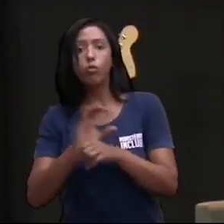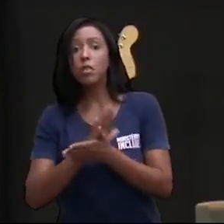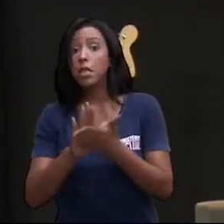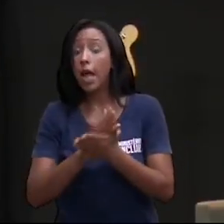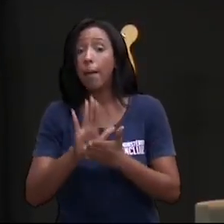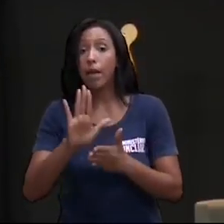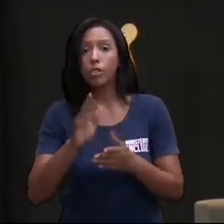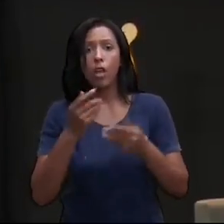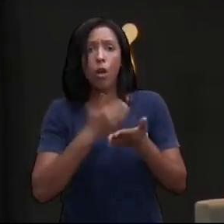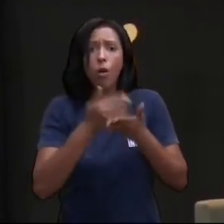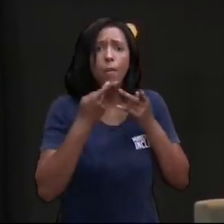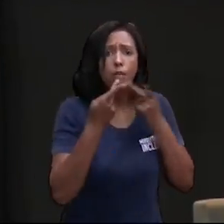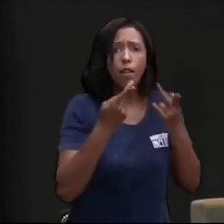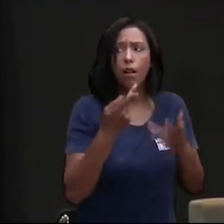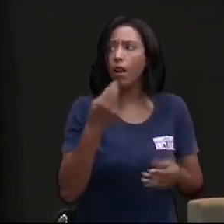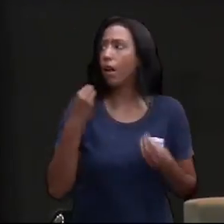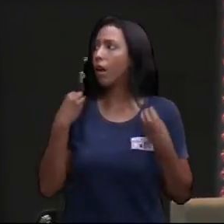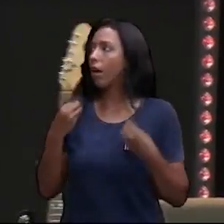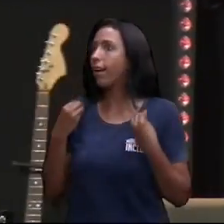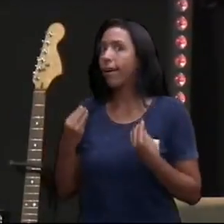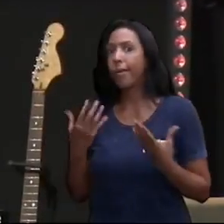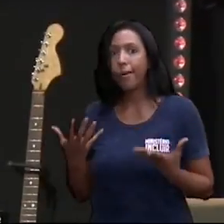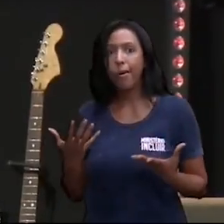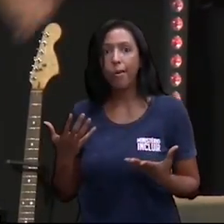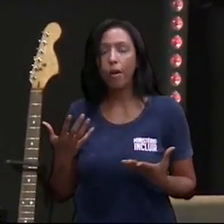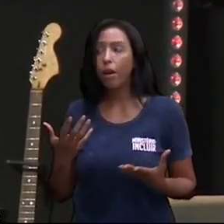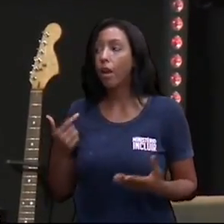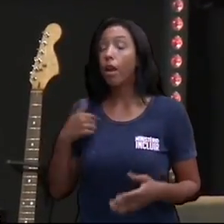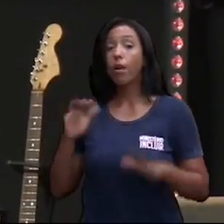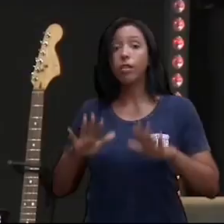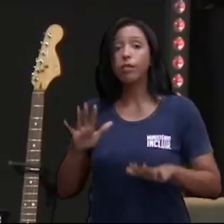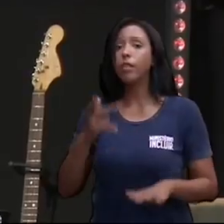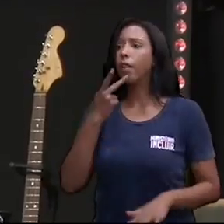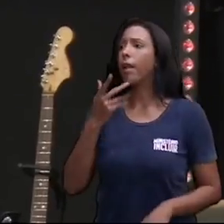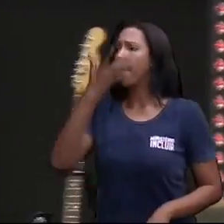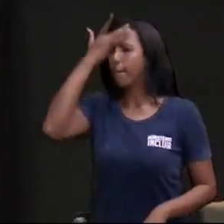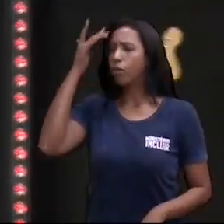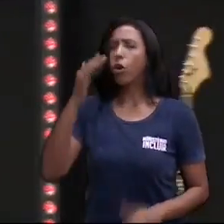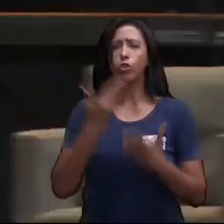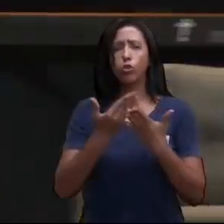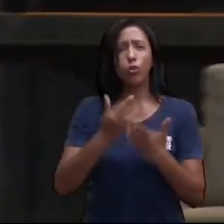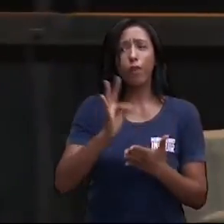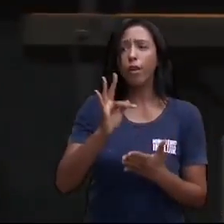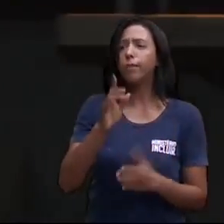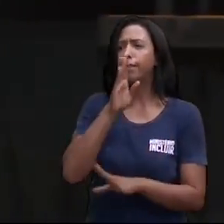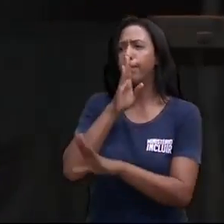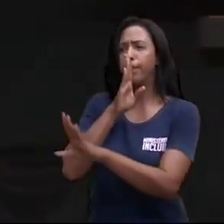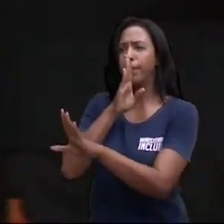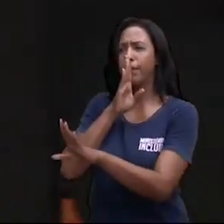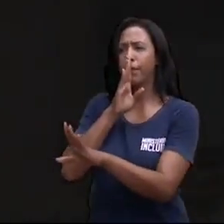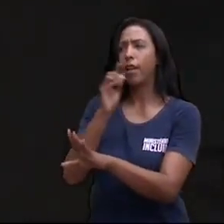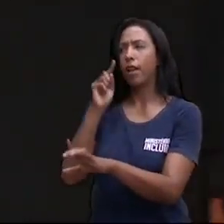boca você fala assim meu Deus do céu eu tampava a boca de um monte de gente que tá falando muita coisa e muito lugar para ouvir essa mulher